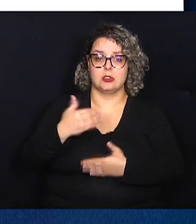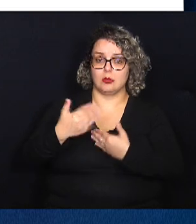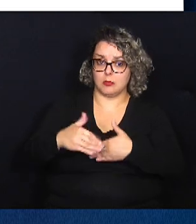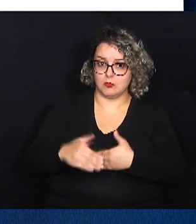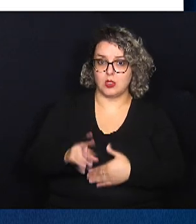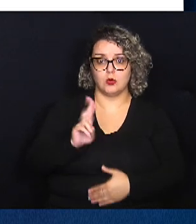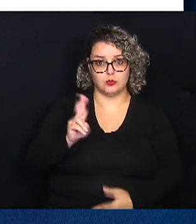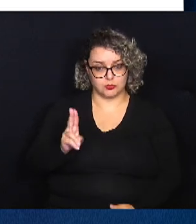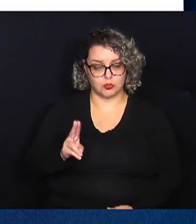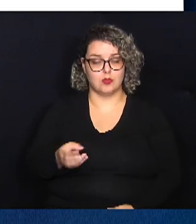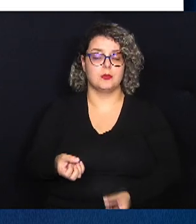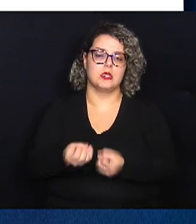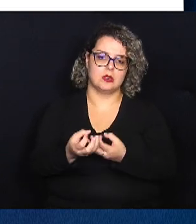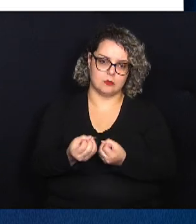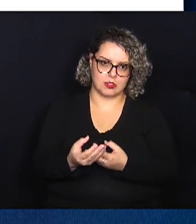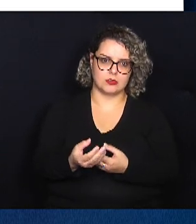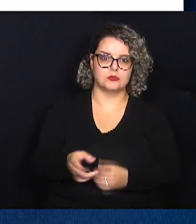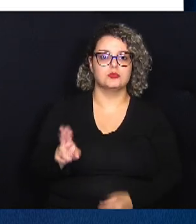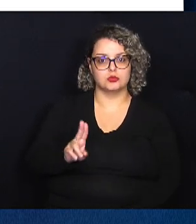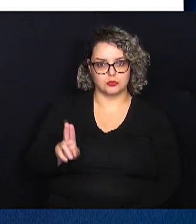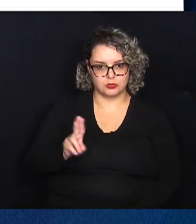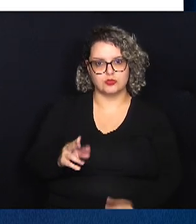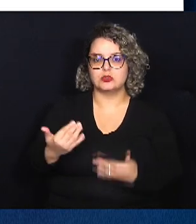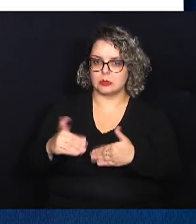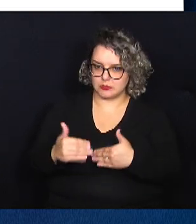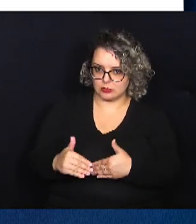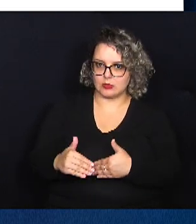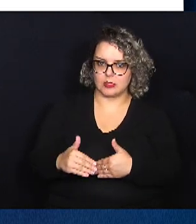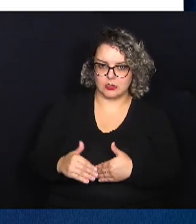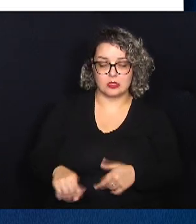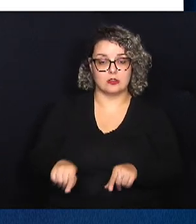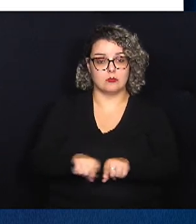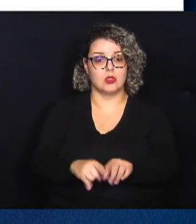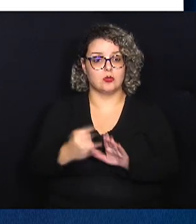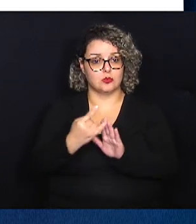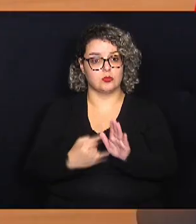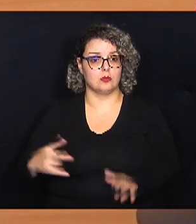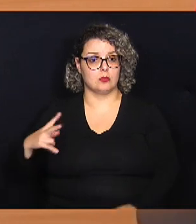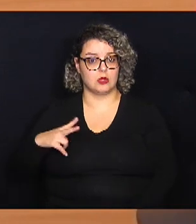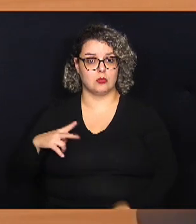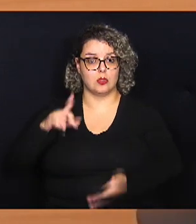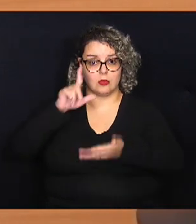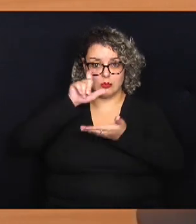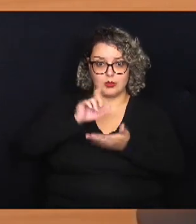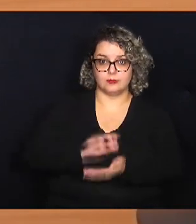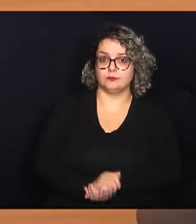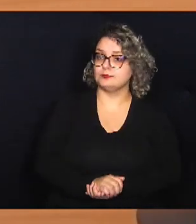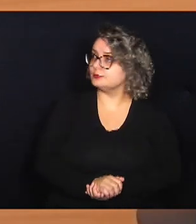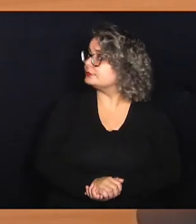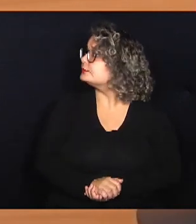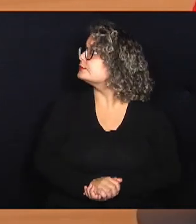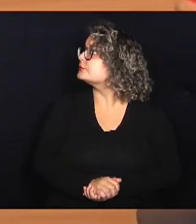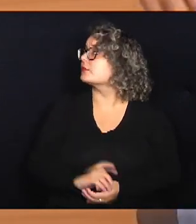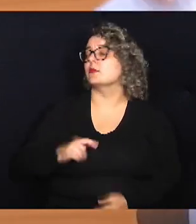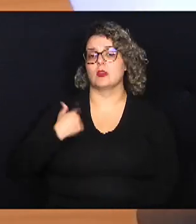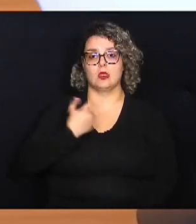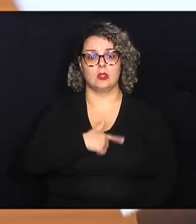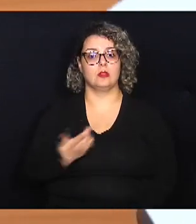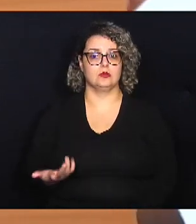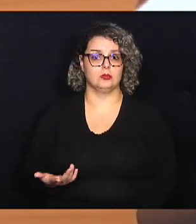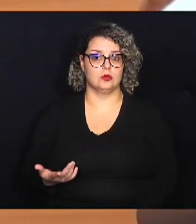e as informações da aplicação e das provas, além de um documento pessoal com foto. A nossa indústria do saber aqui é enorme,